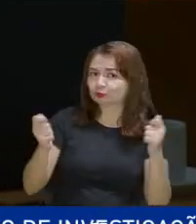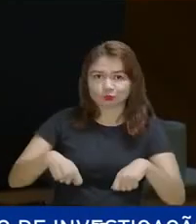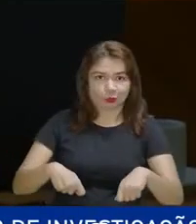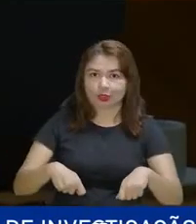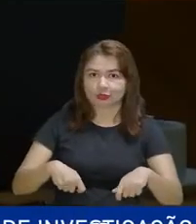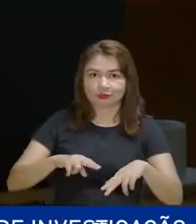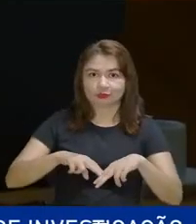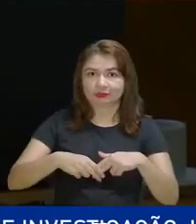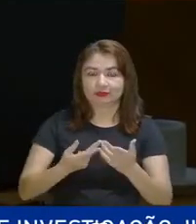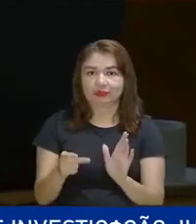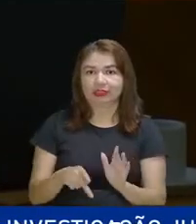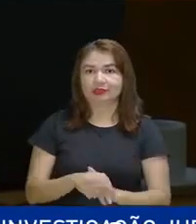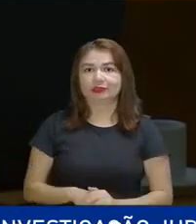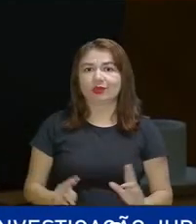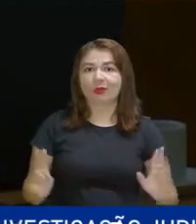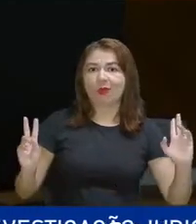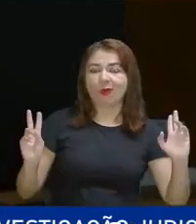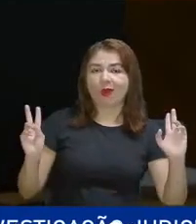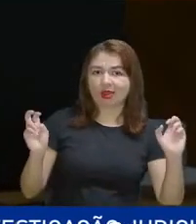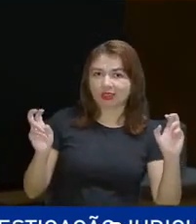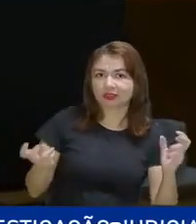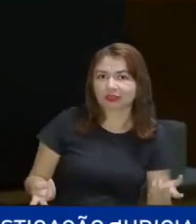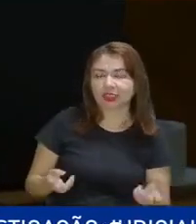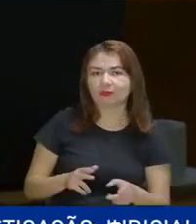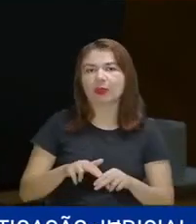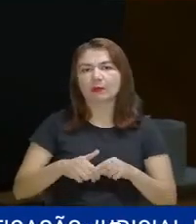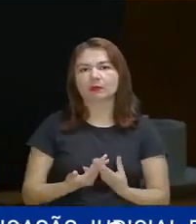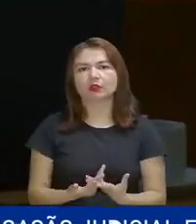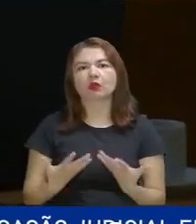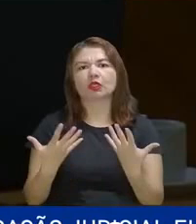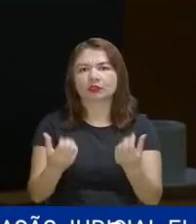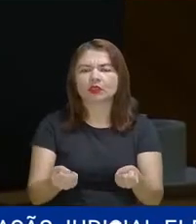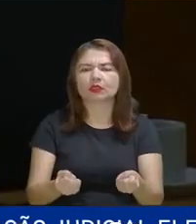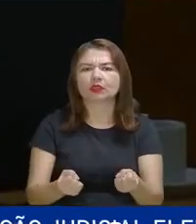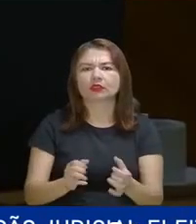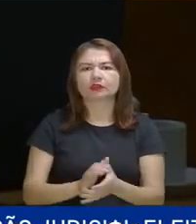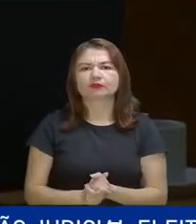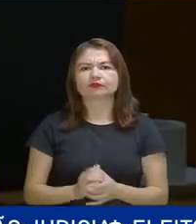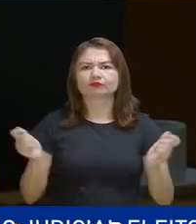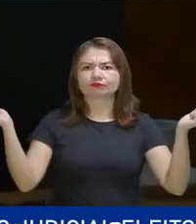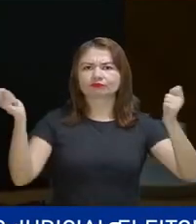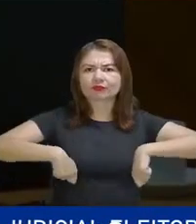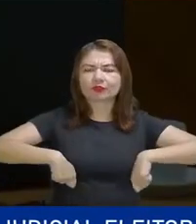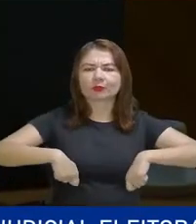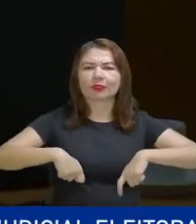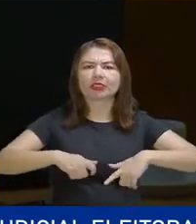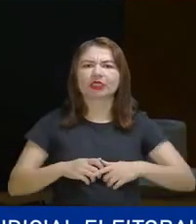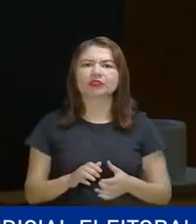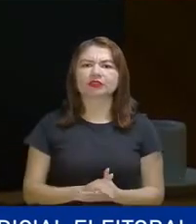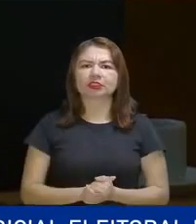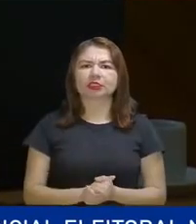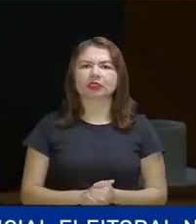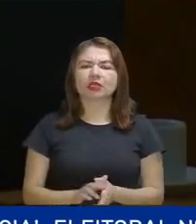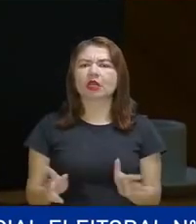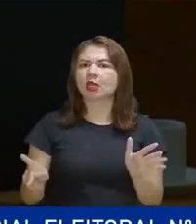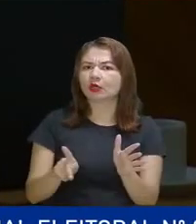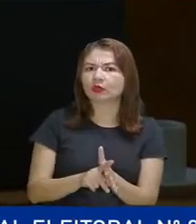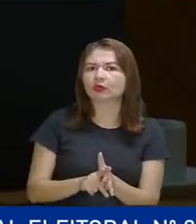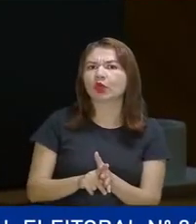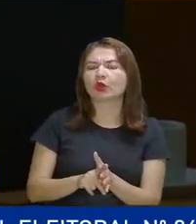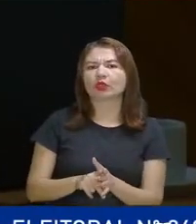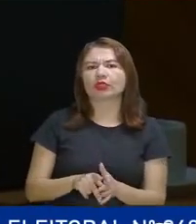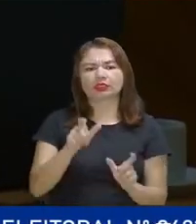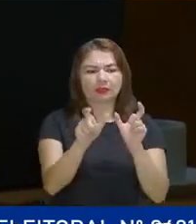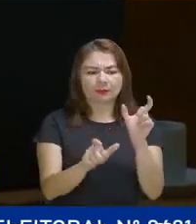matéria e em razão da não observância da competência constitucional em função da matéria, natureza da ação ou da